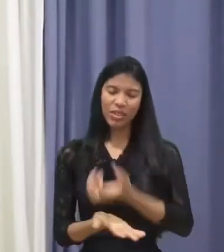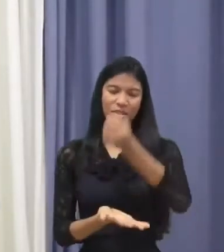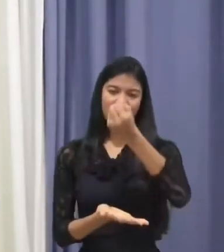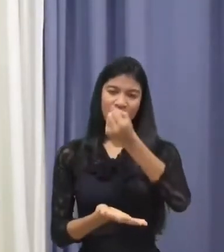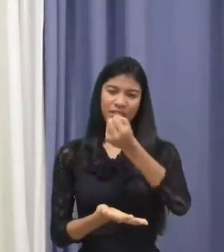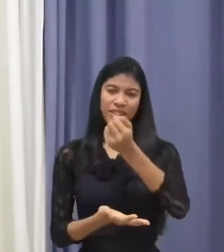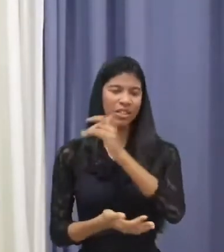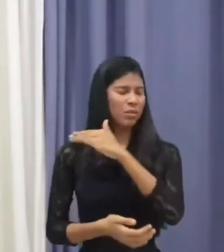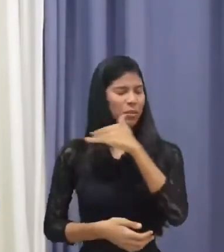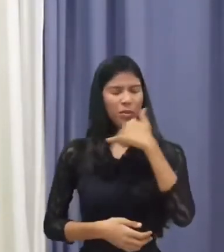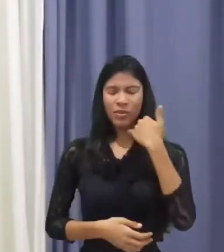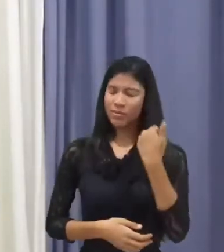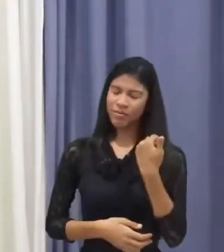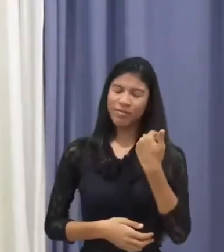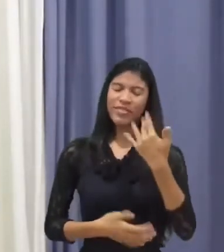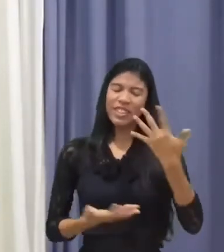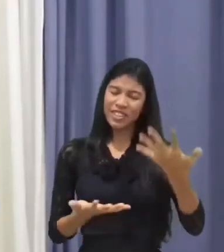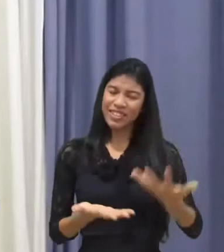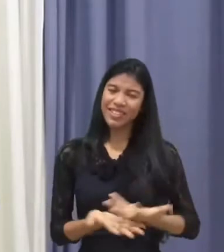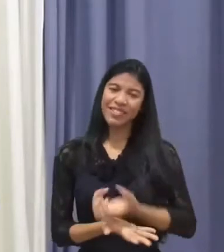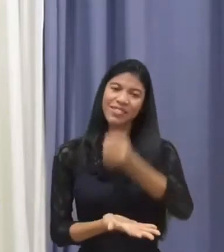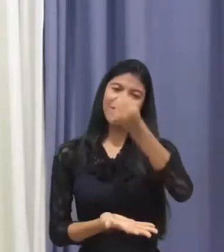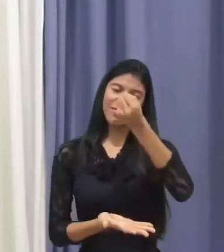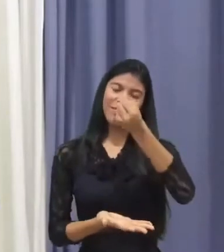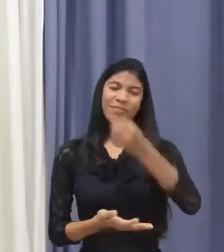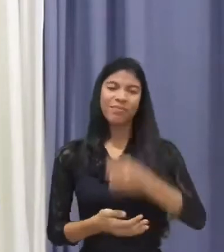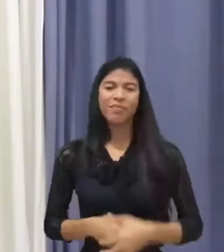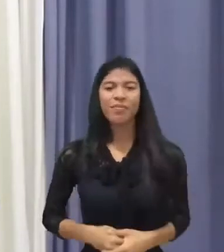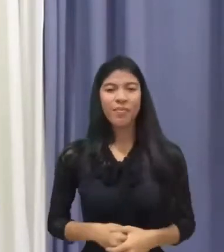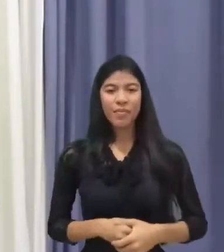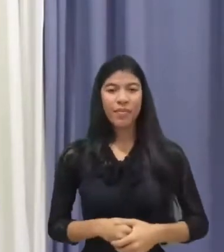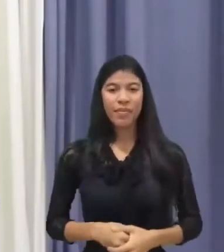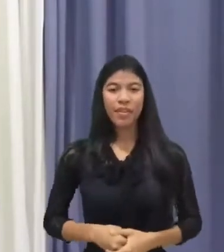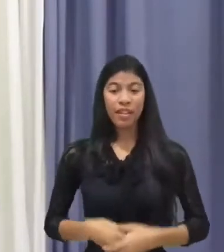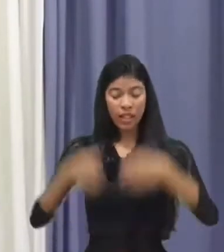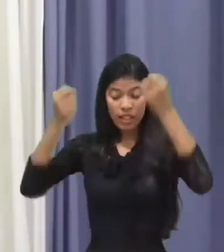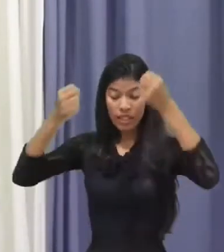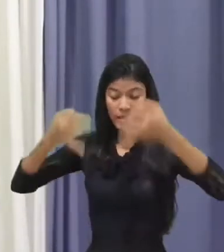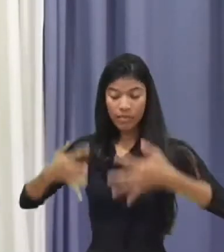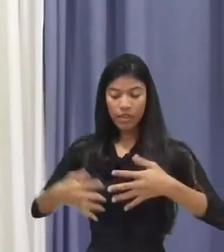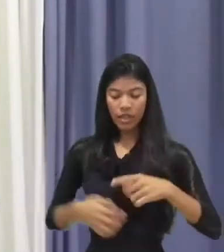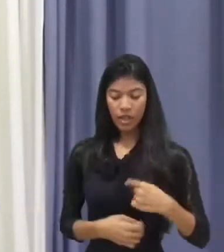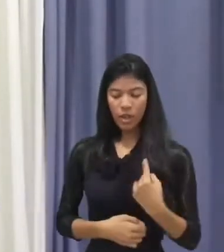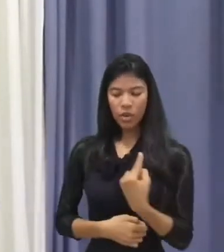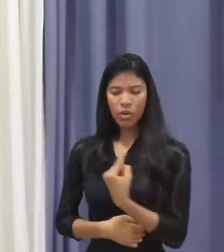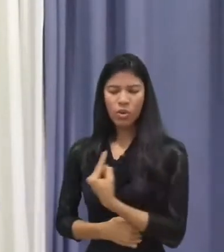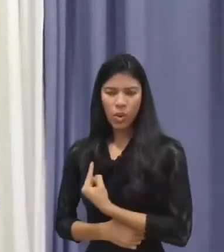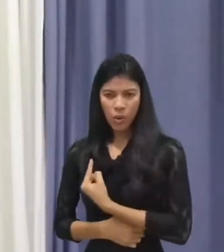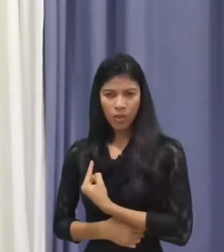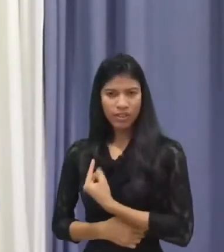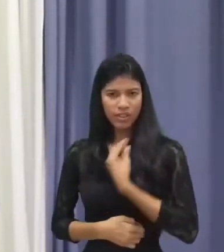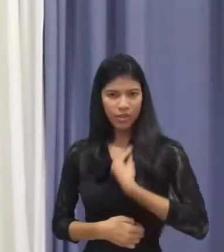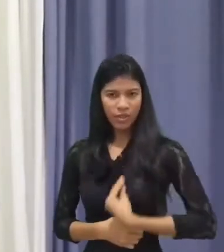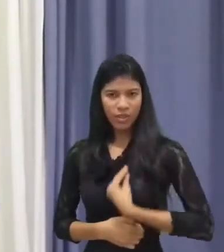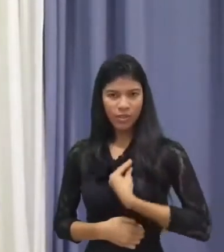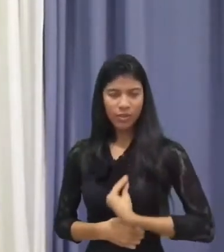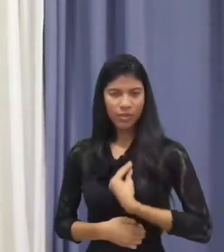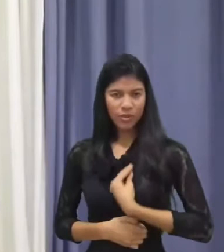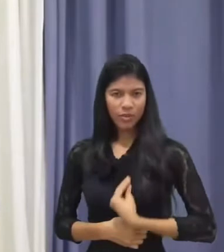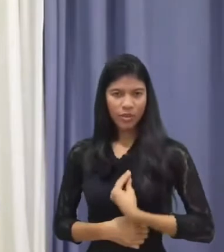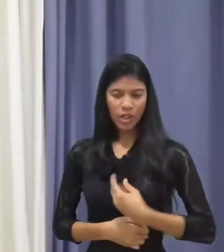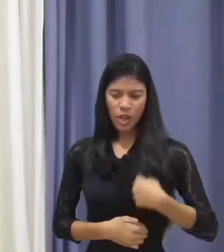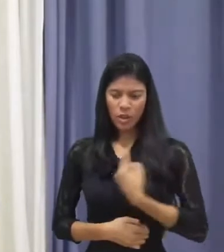de ser arrebatado, sem passar pela morte. Ele diz: nós, depois nós, os vivos, os